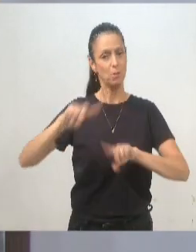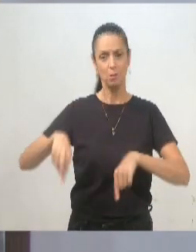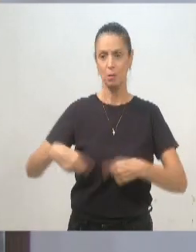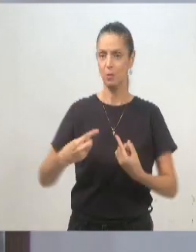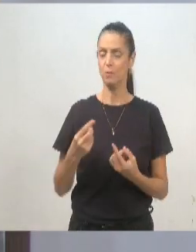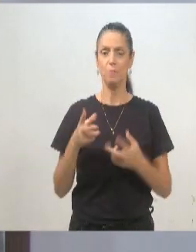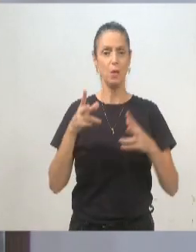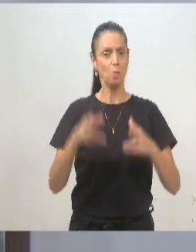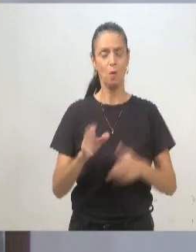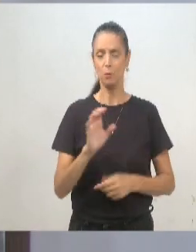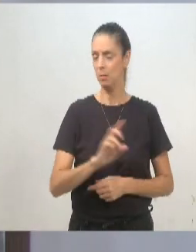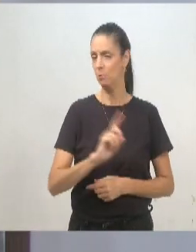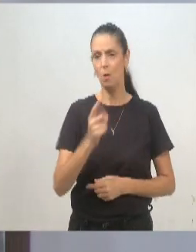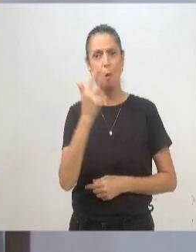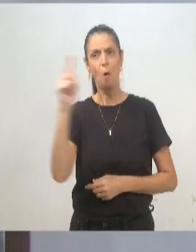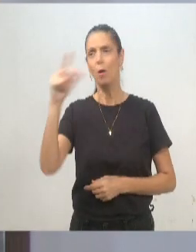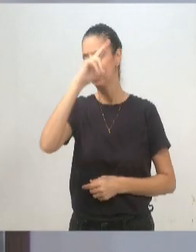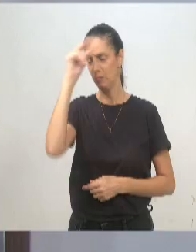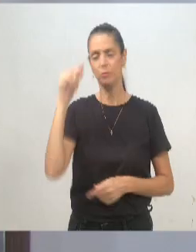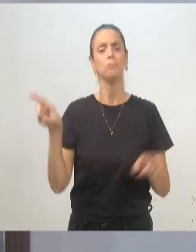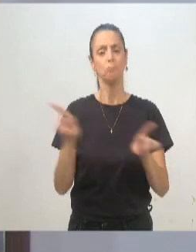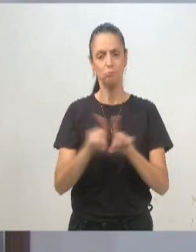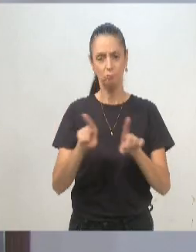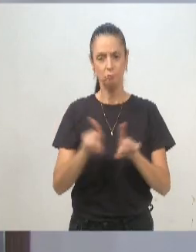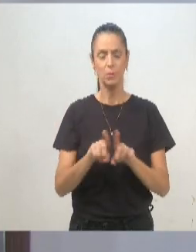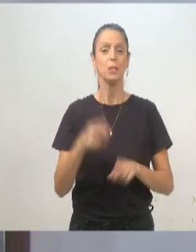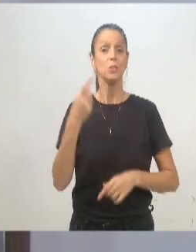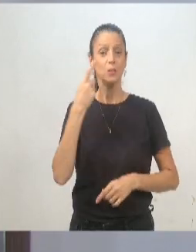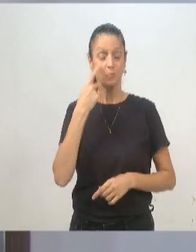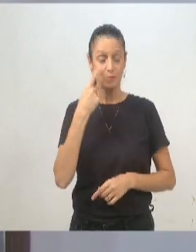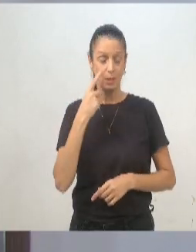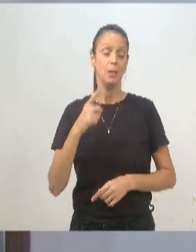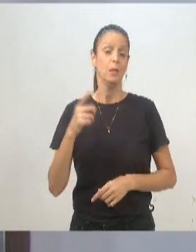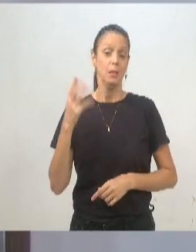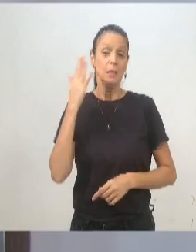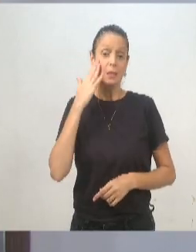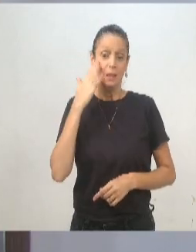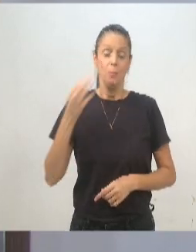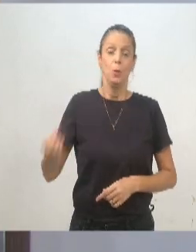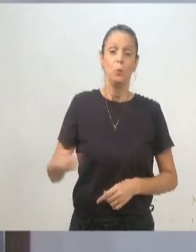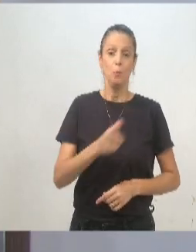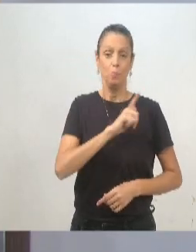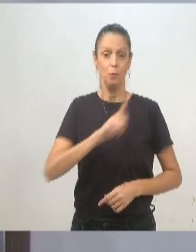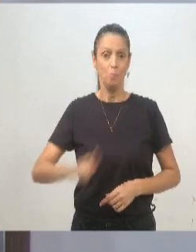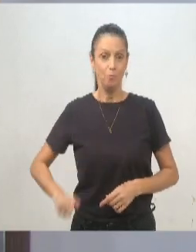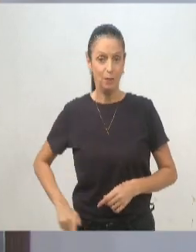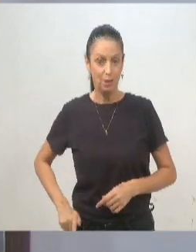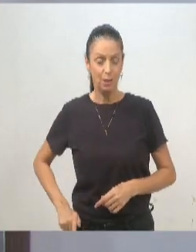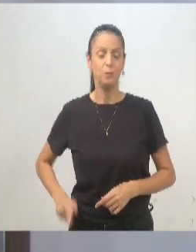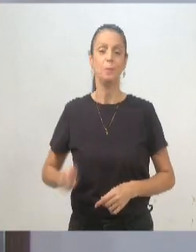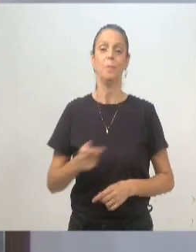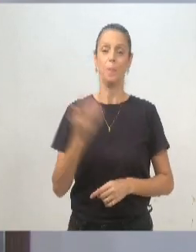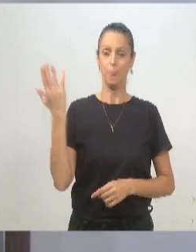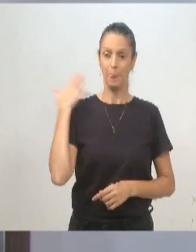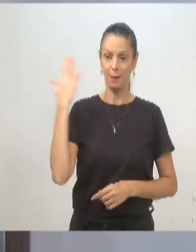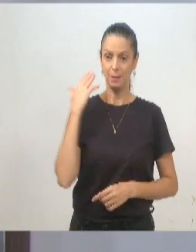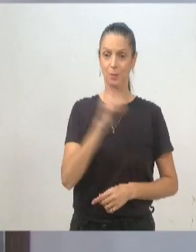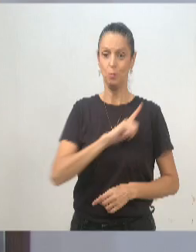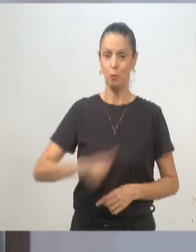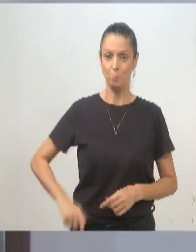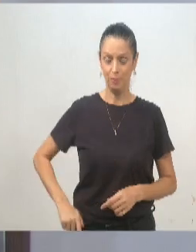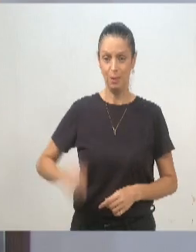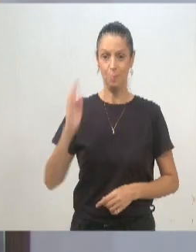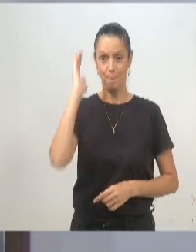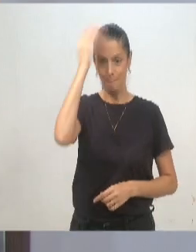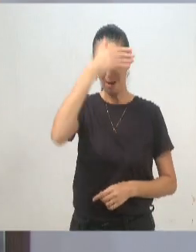natureza. E aí, quando a gente fala de um governo novo, e aqui a gente sucede, né, o governo do prefeito Mário e o prefeito